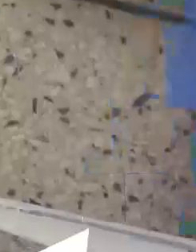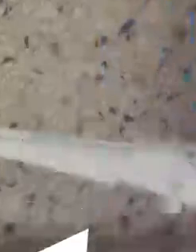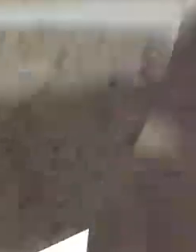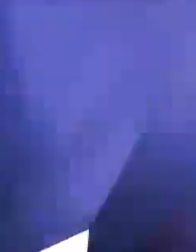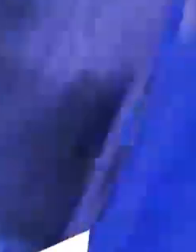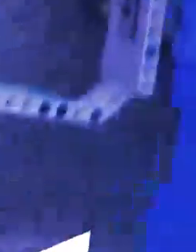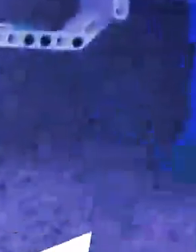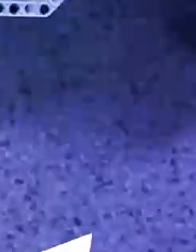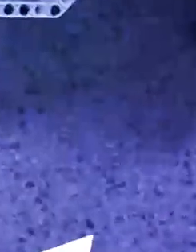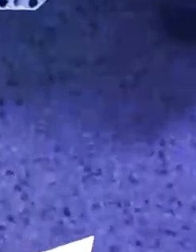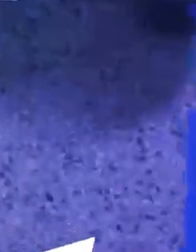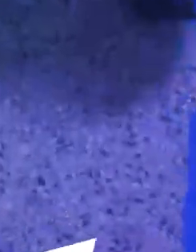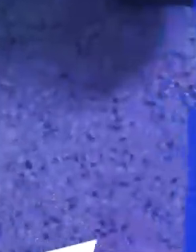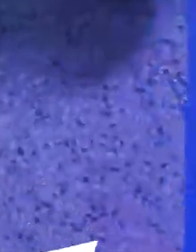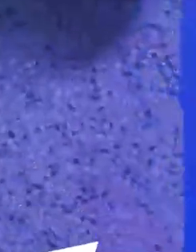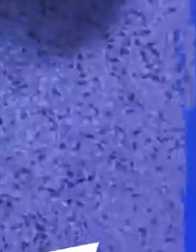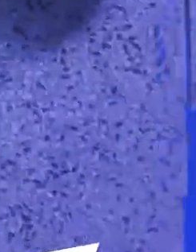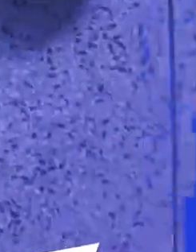funciona.